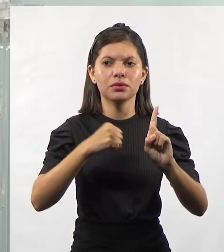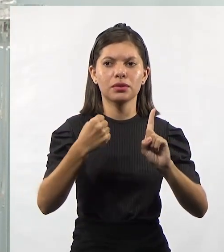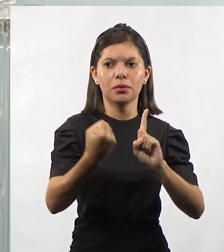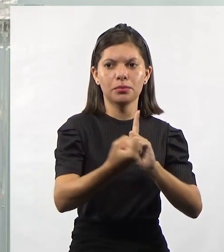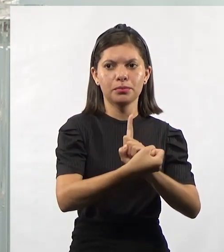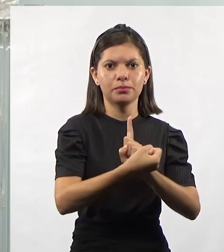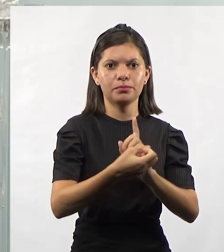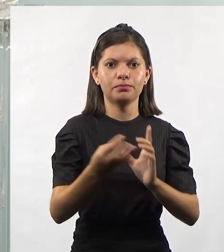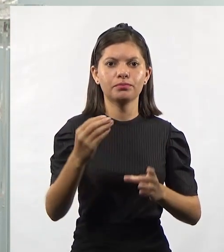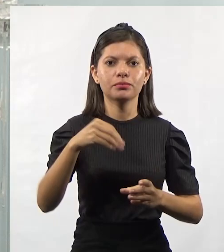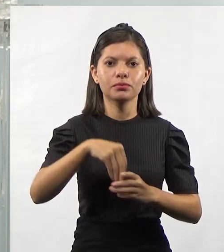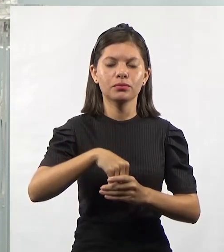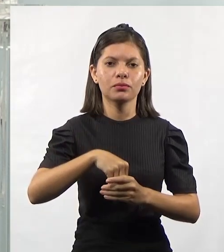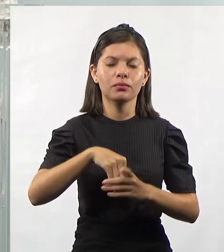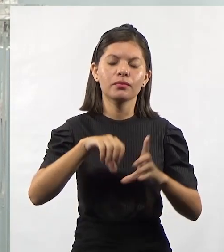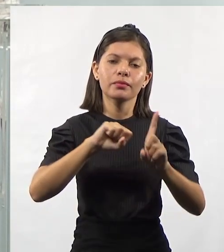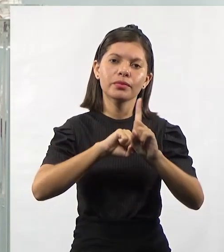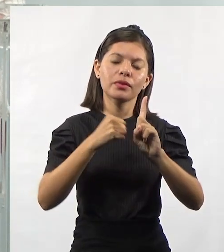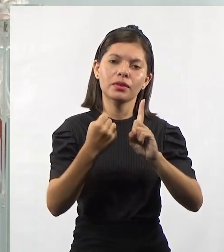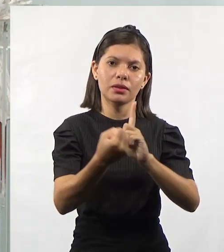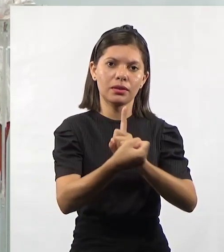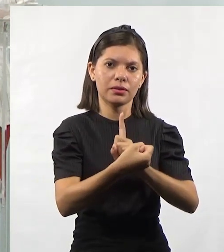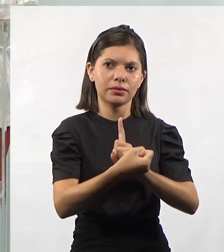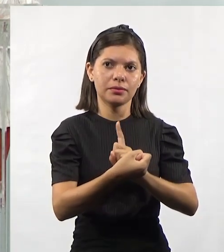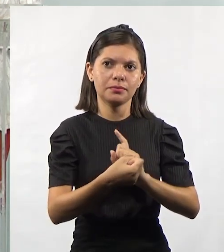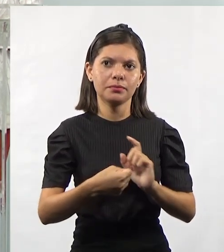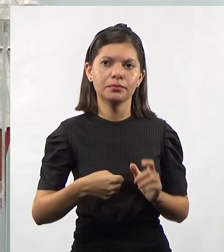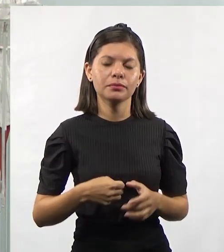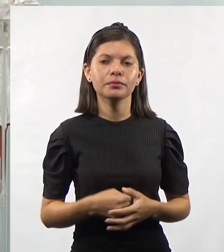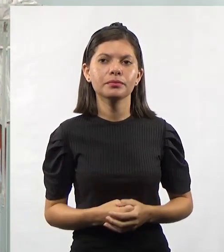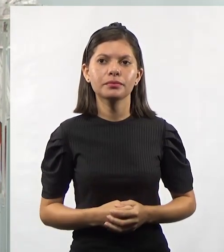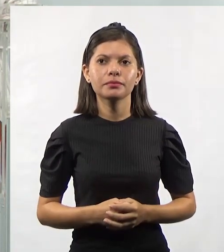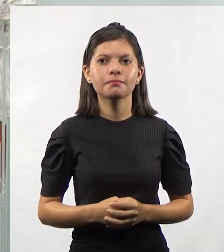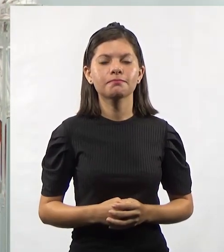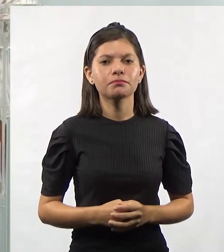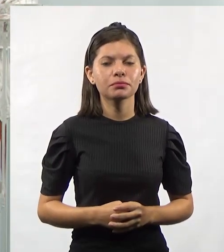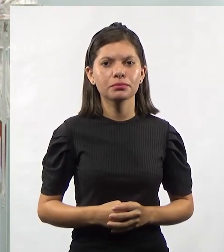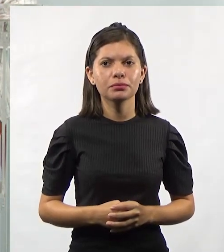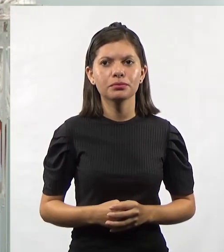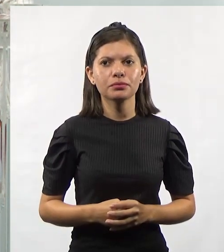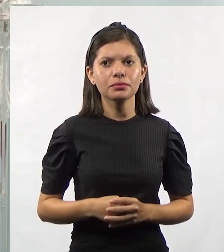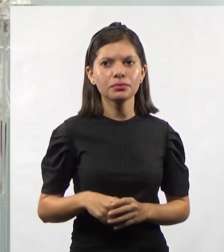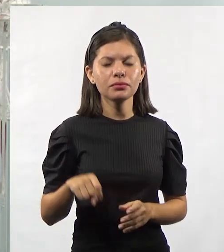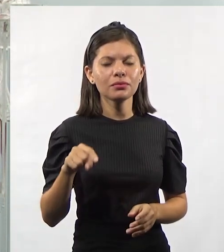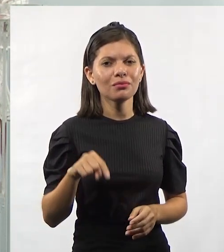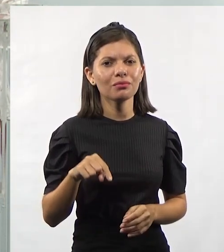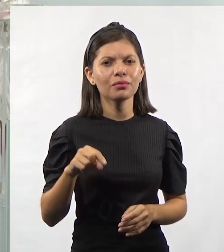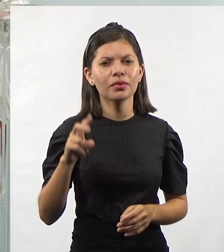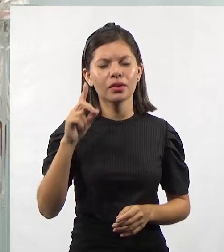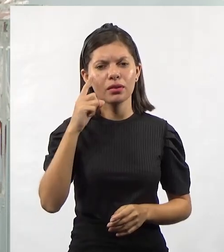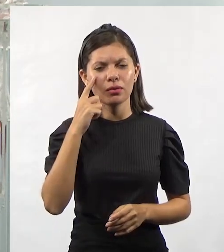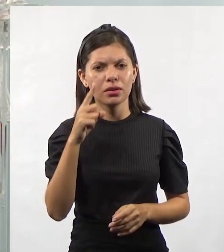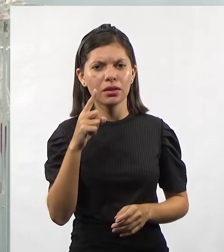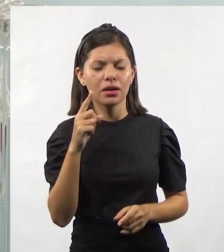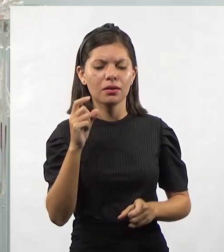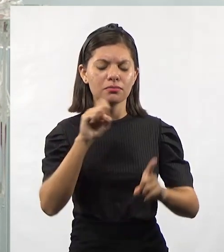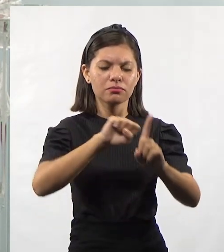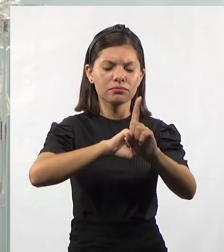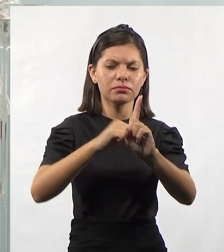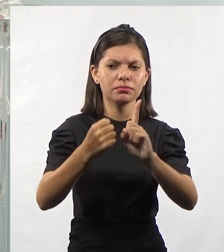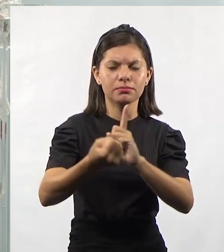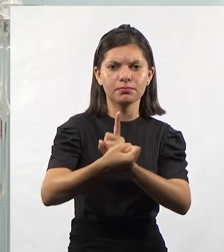questão estrutural dentro da sociedade. Então, essa sofisticação, pessoal, é nesse sentido, né, da gente olhar